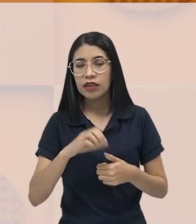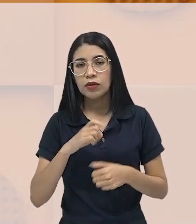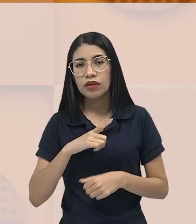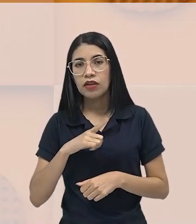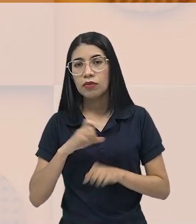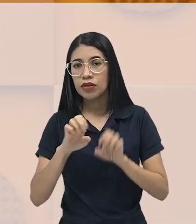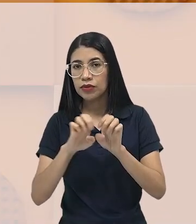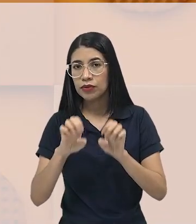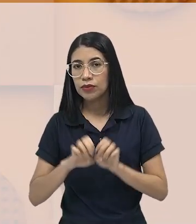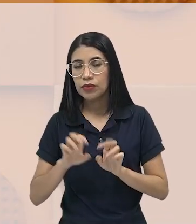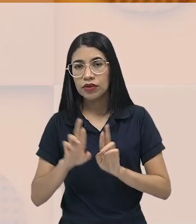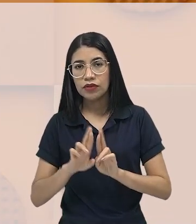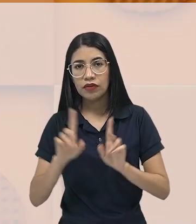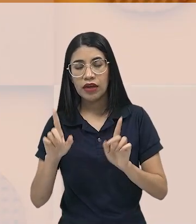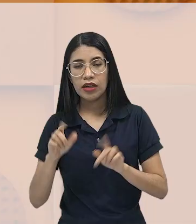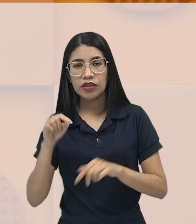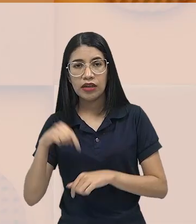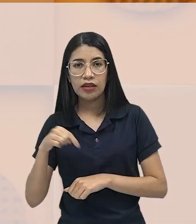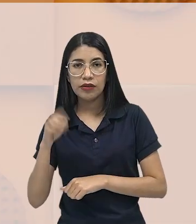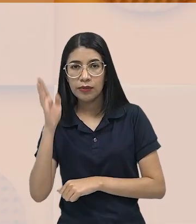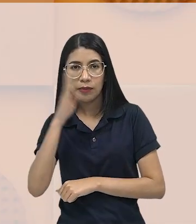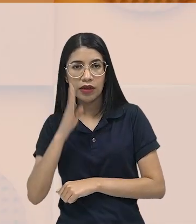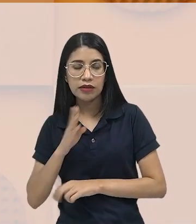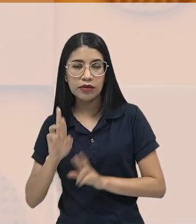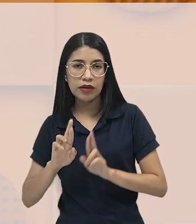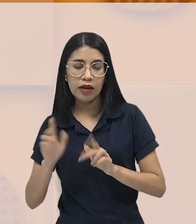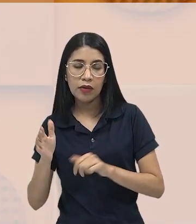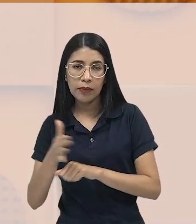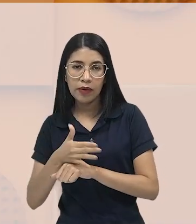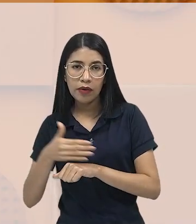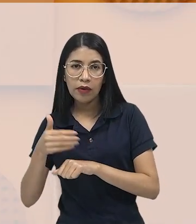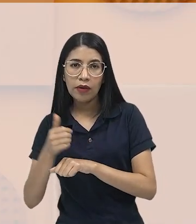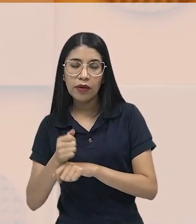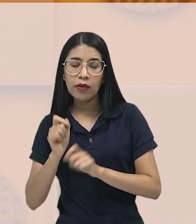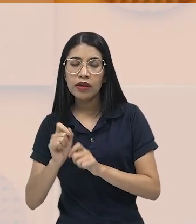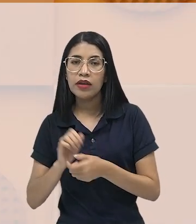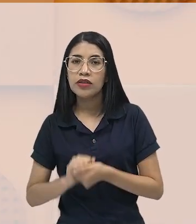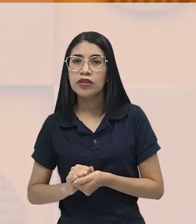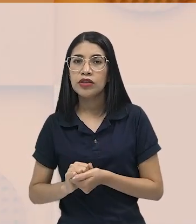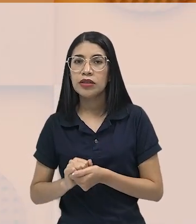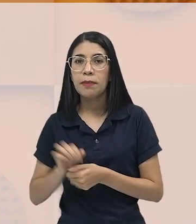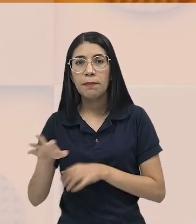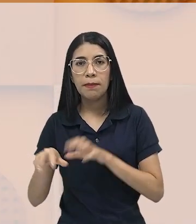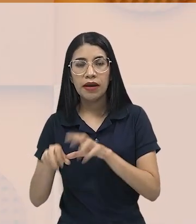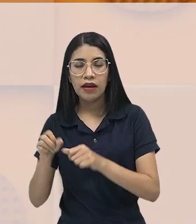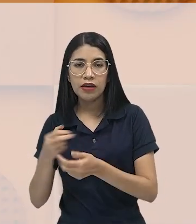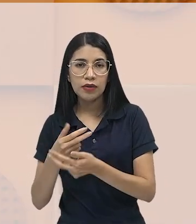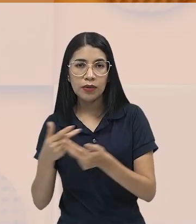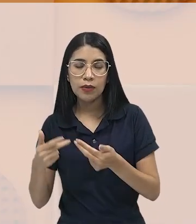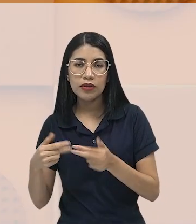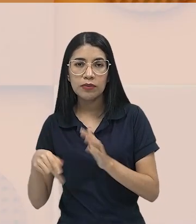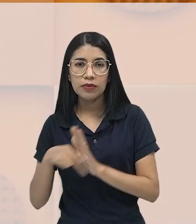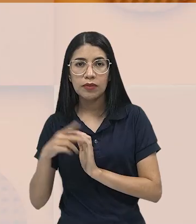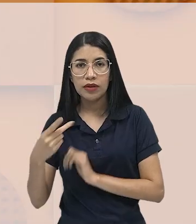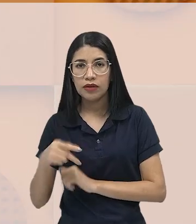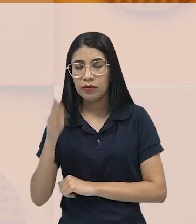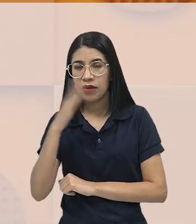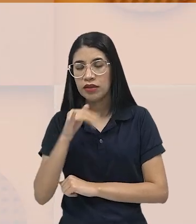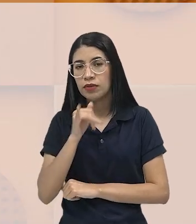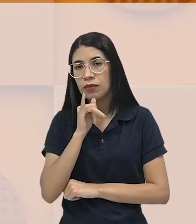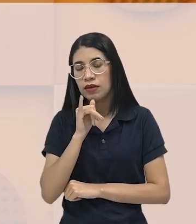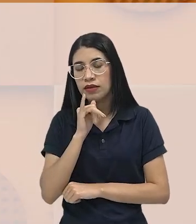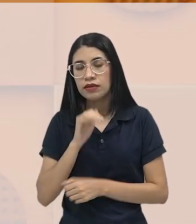bem diferente do que foi a estrutura do Brasil, que foi uma colonização de exploração, né? Que a gente vê ali, por